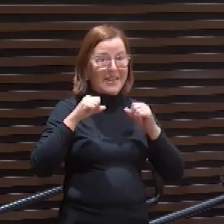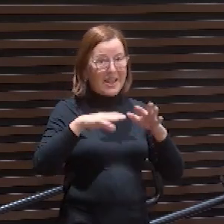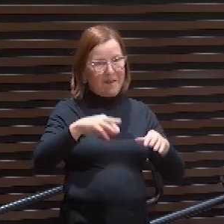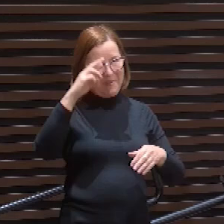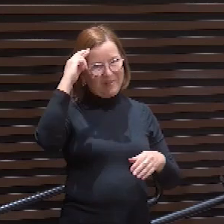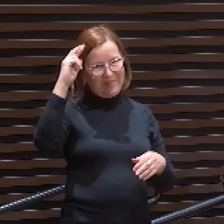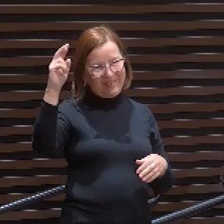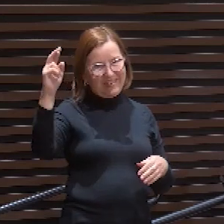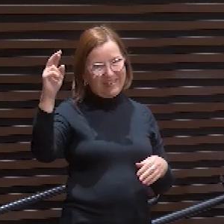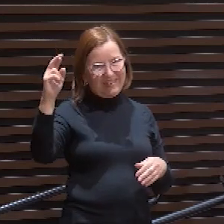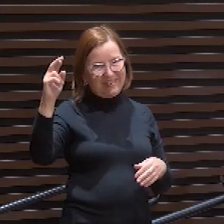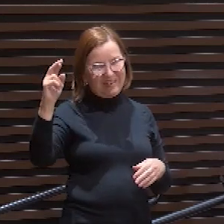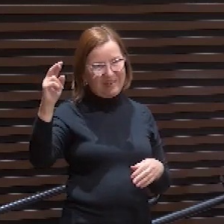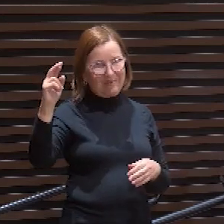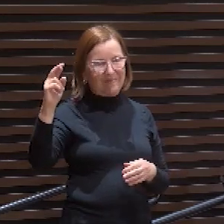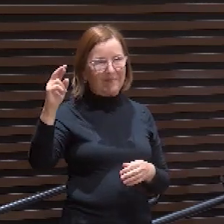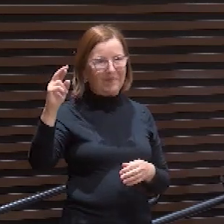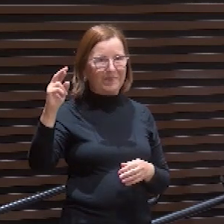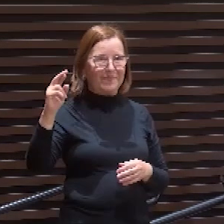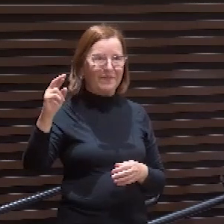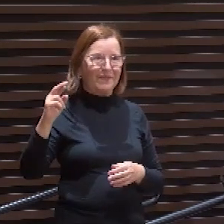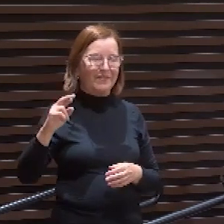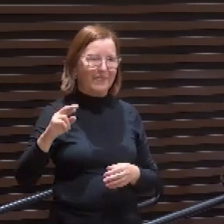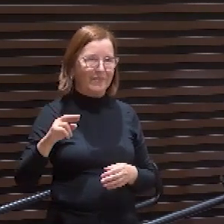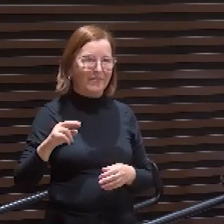nunca é descartada.